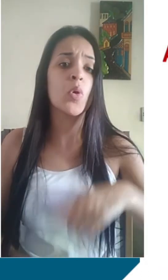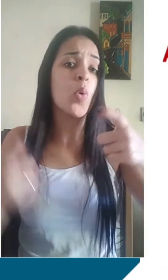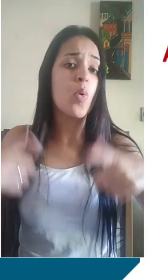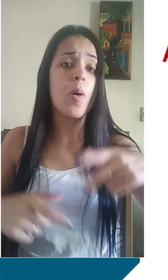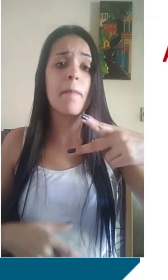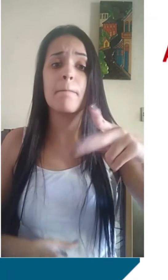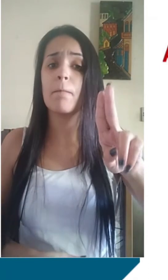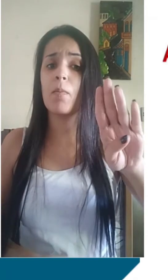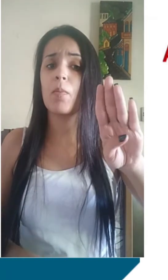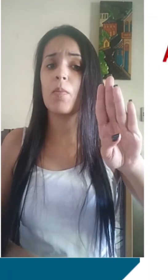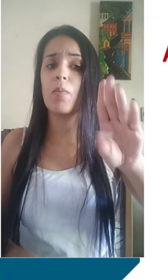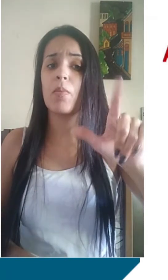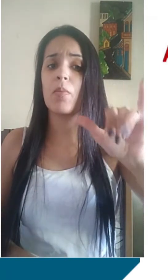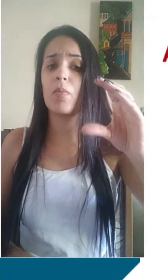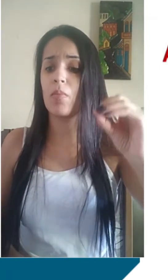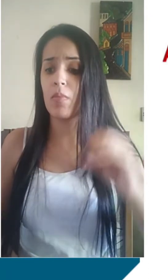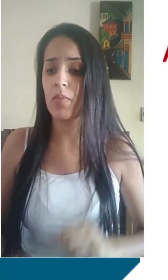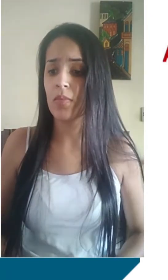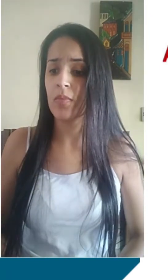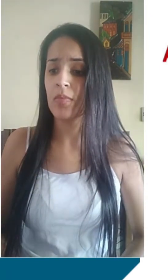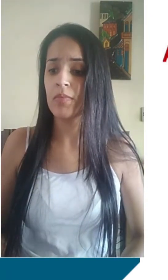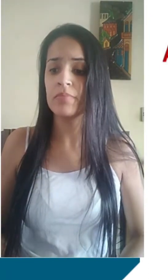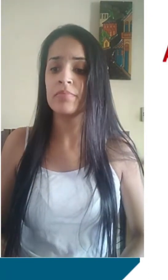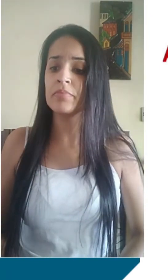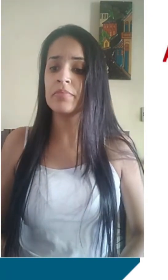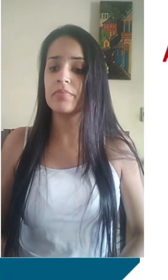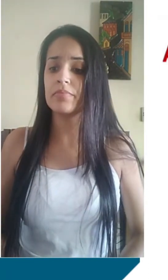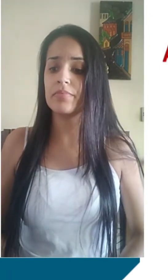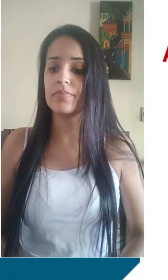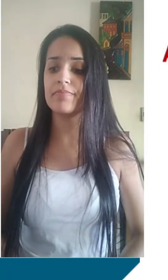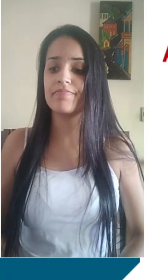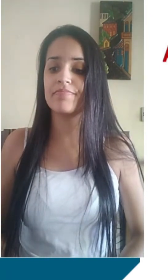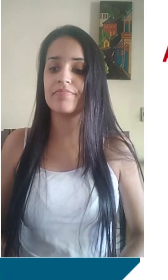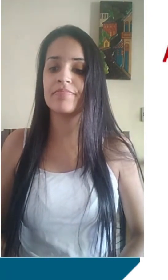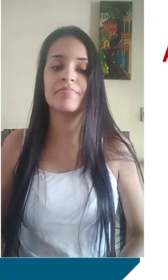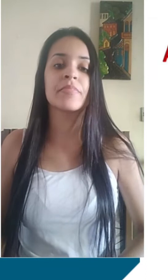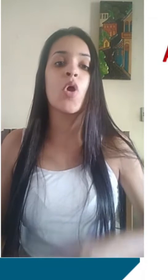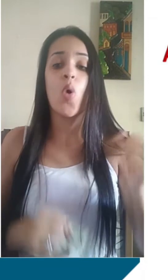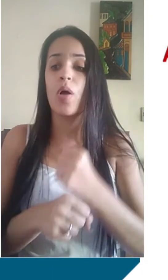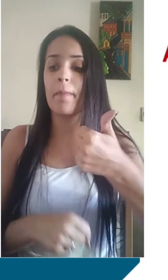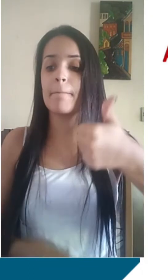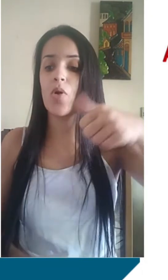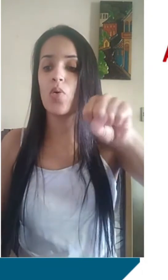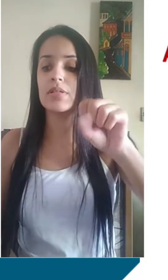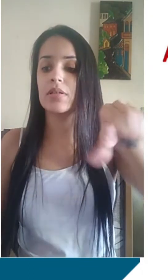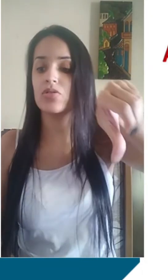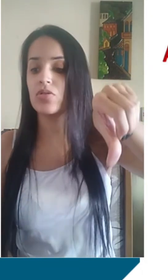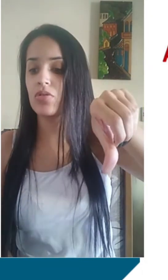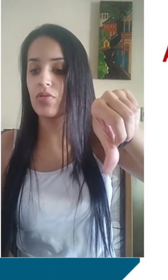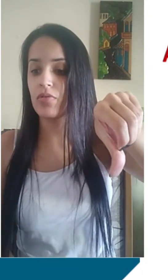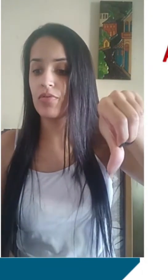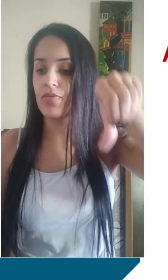da cadeira número 8 da Academia Brasileira de Letras. Falece em